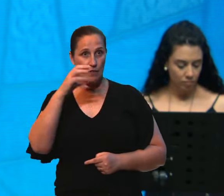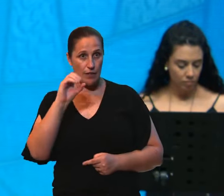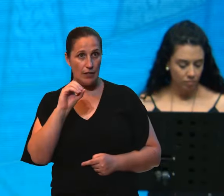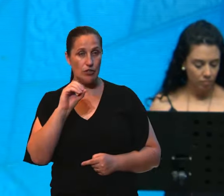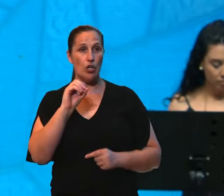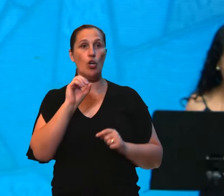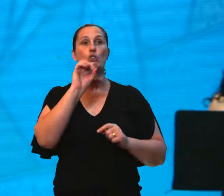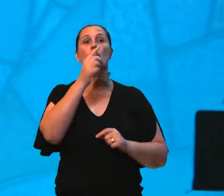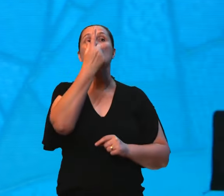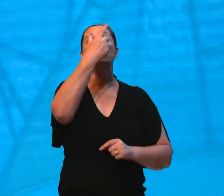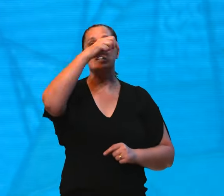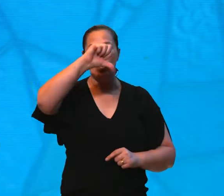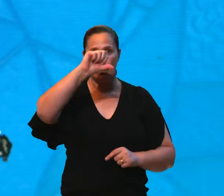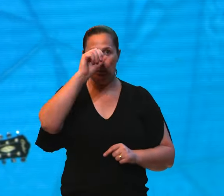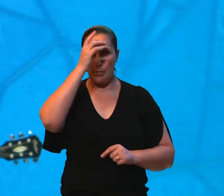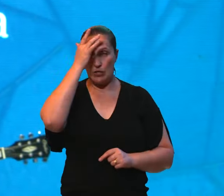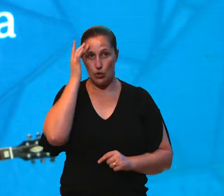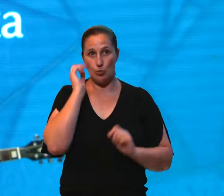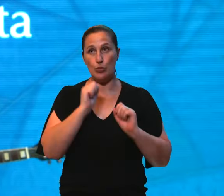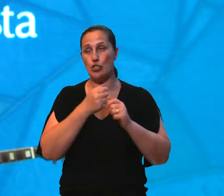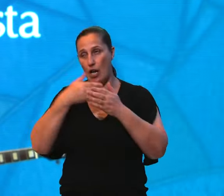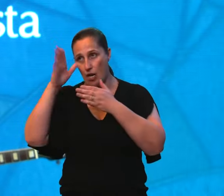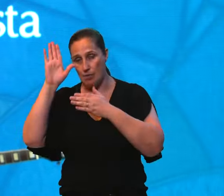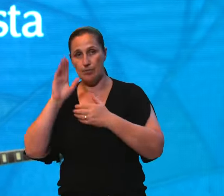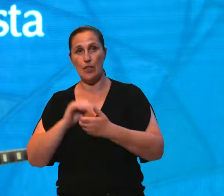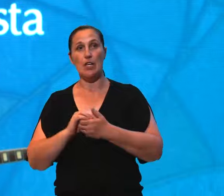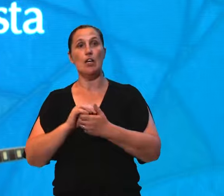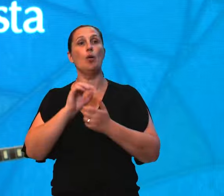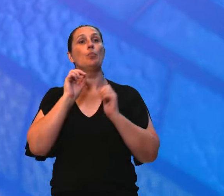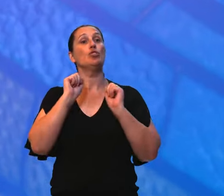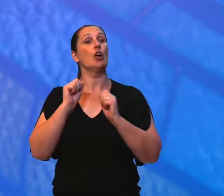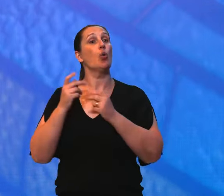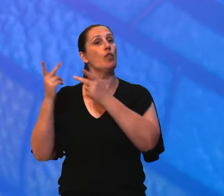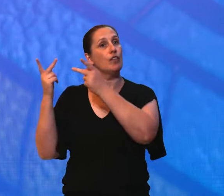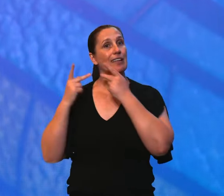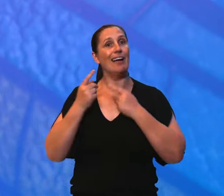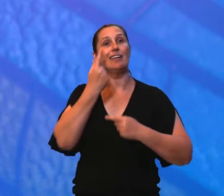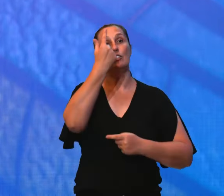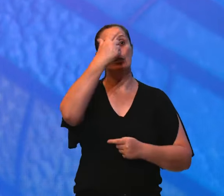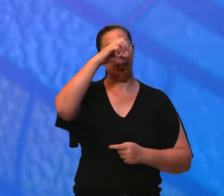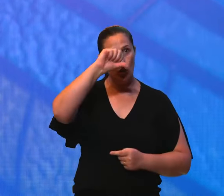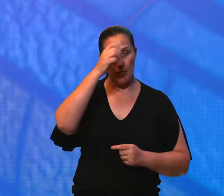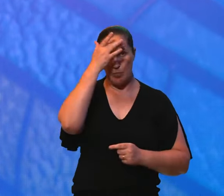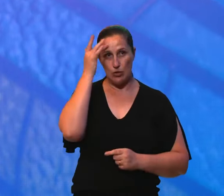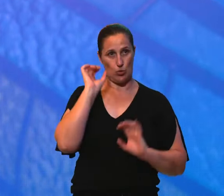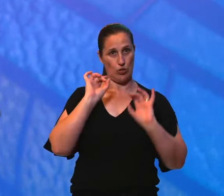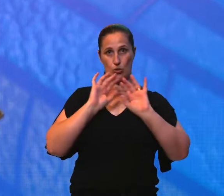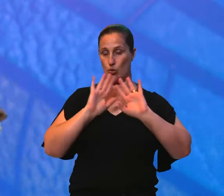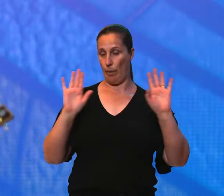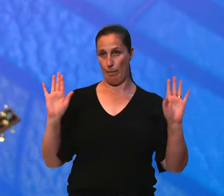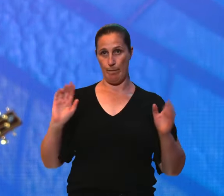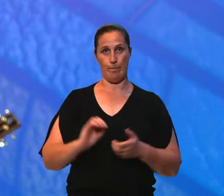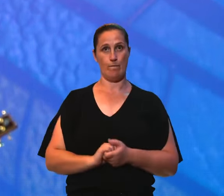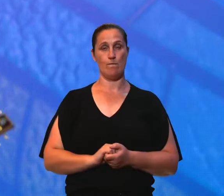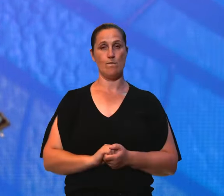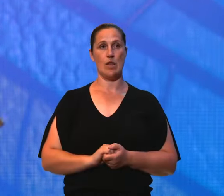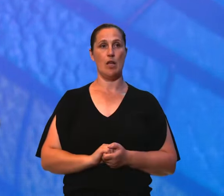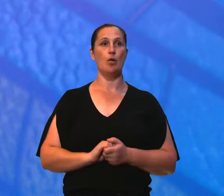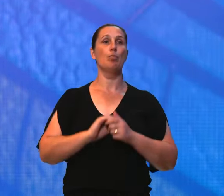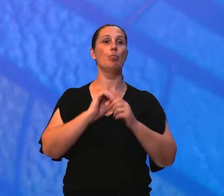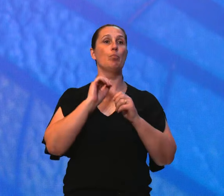levar 19 pessoas mandaram um documento para mim covid só 19 aí era muito pouco a gente não foi era